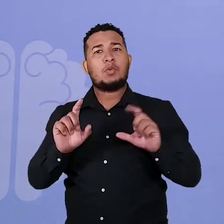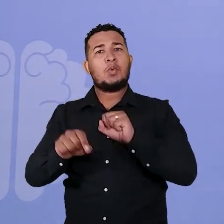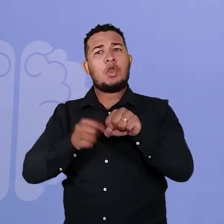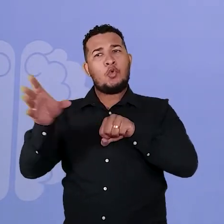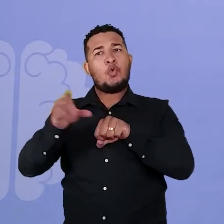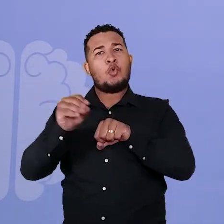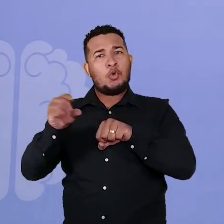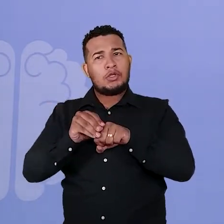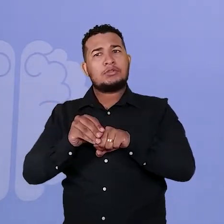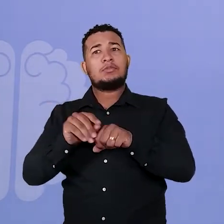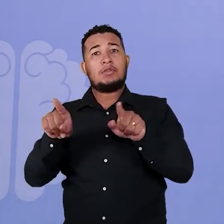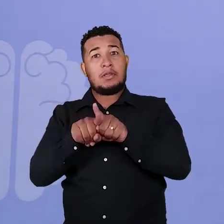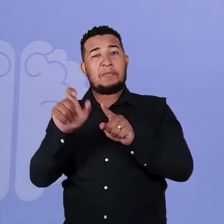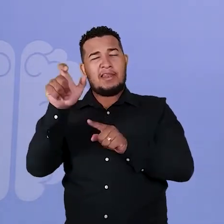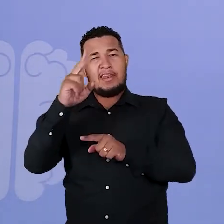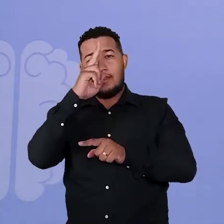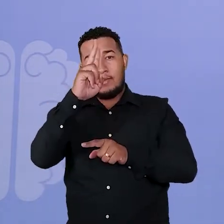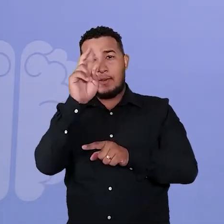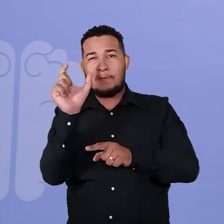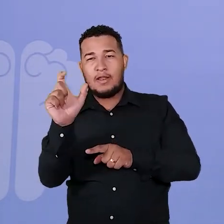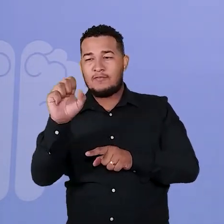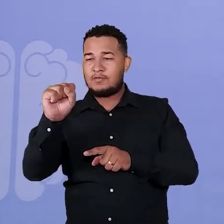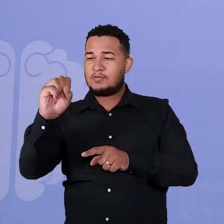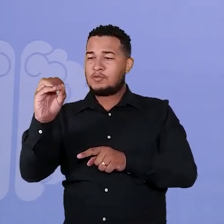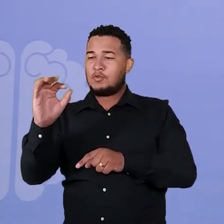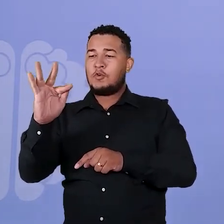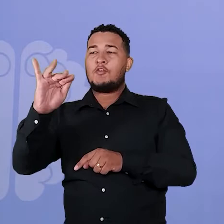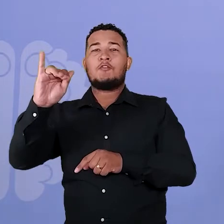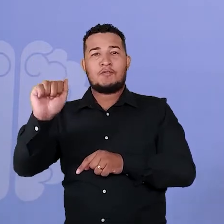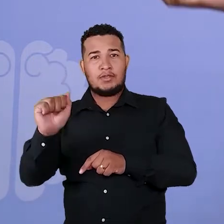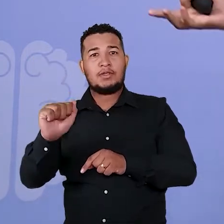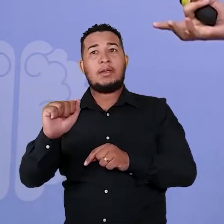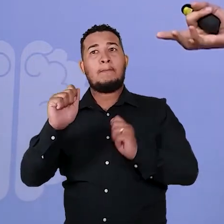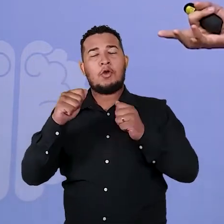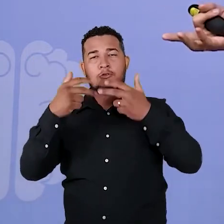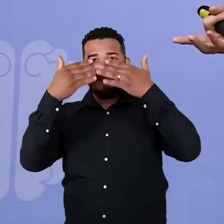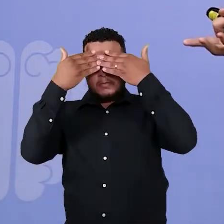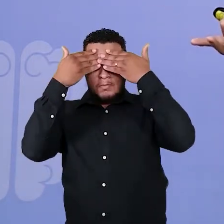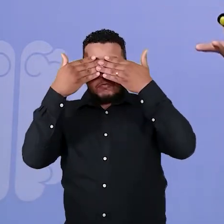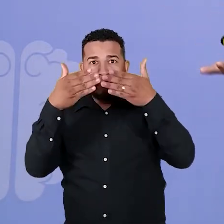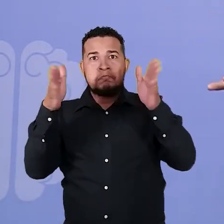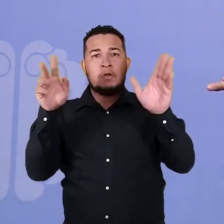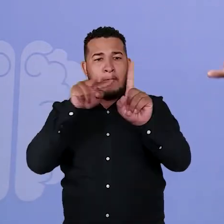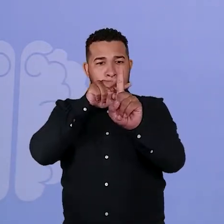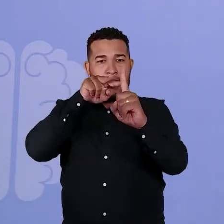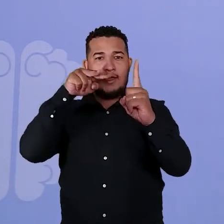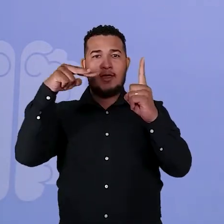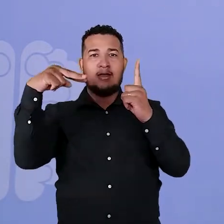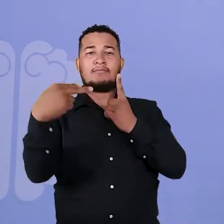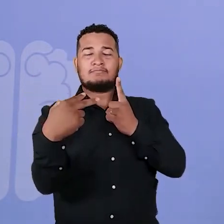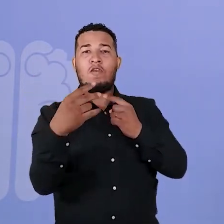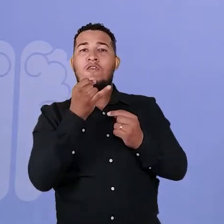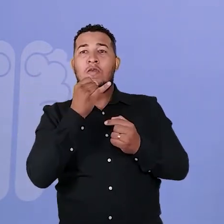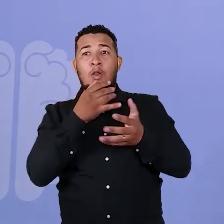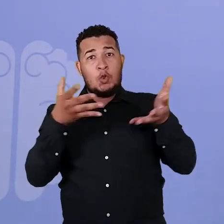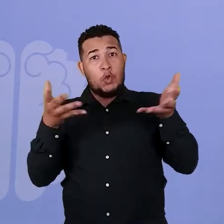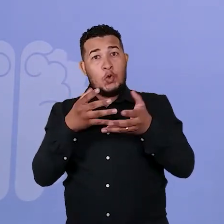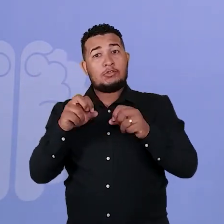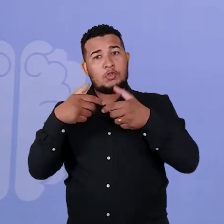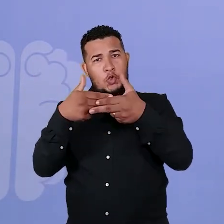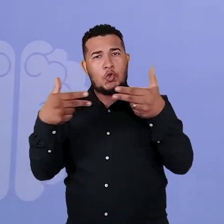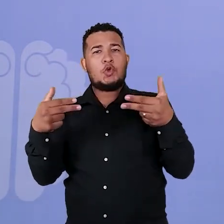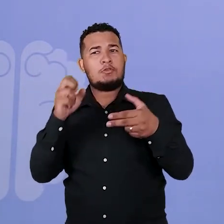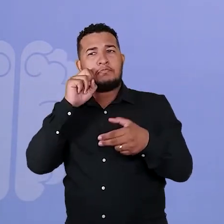permitir que o conhecimento, que a sofia, expanda o nosso olhar, permita que a gente veja